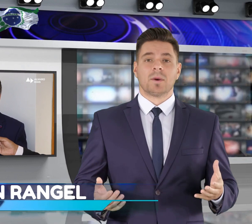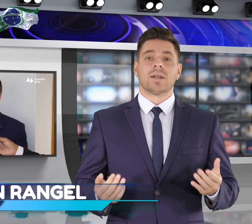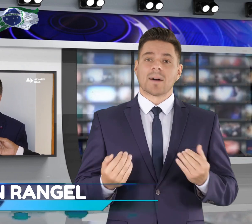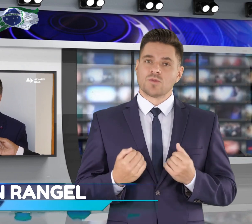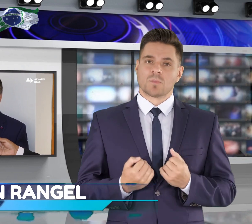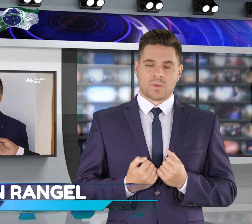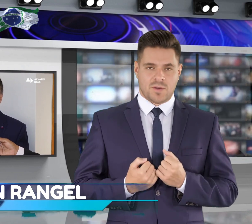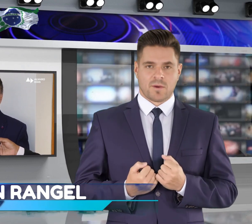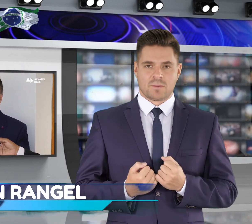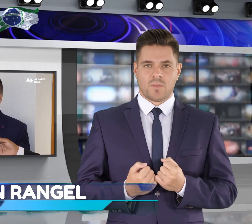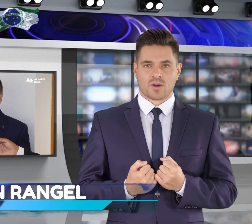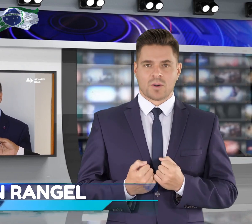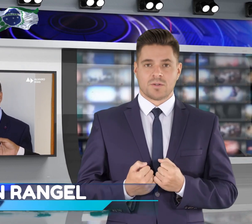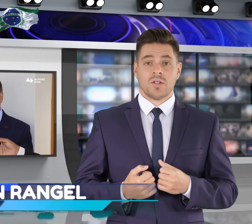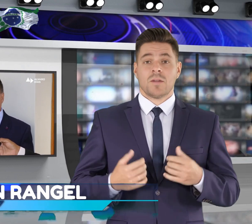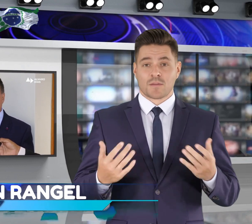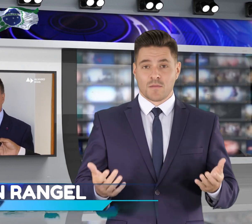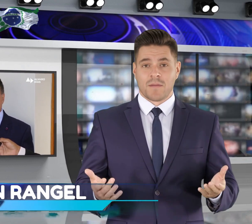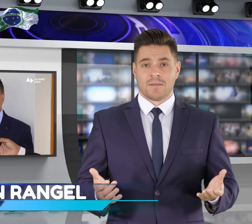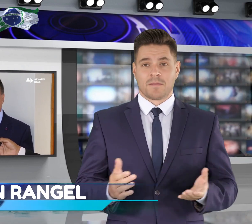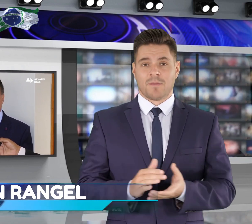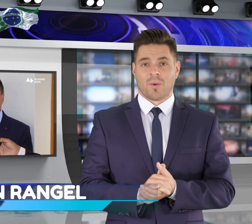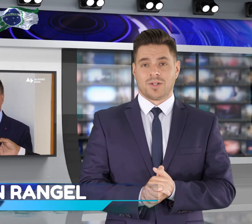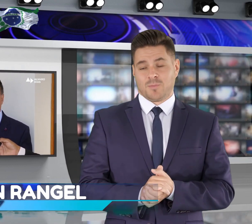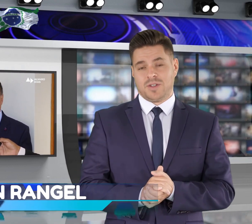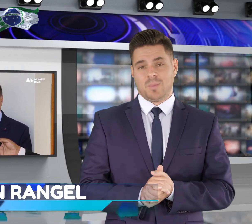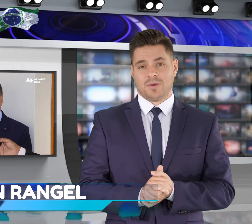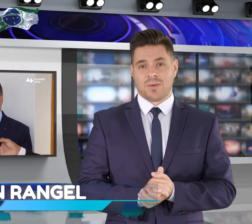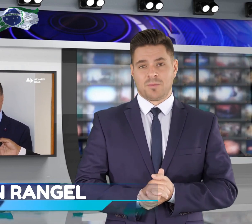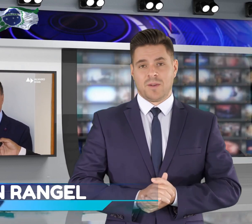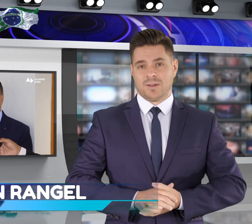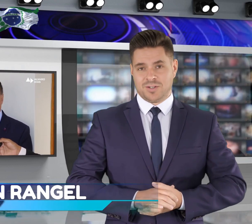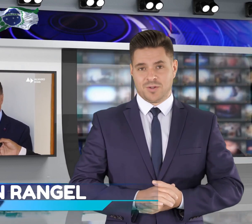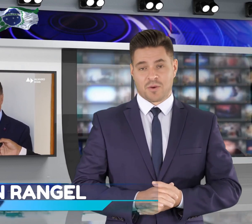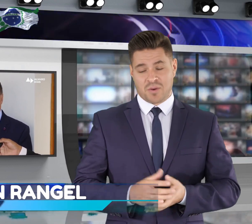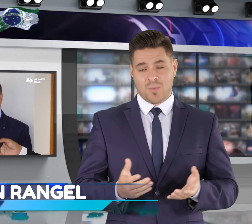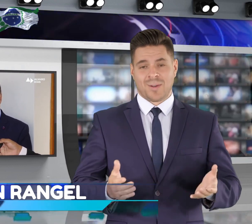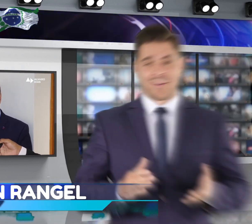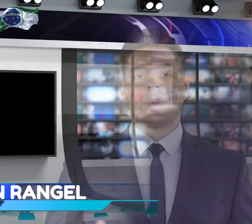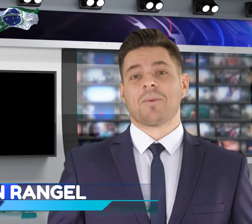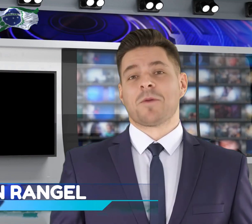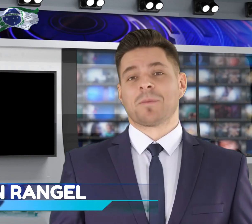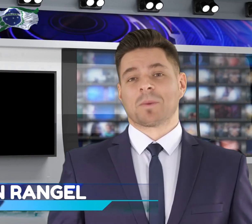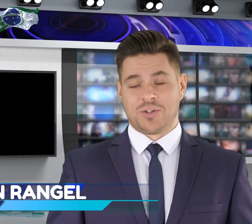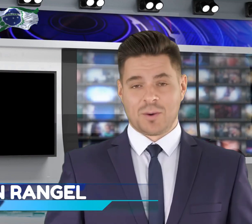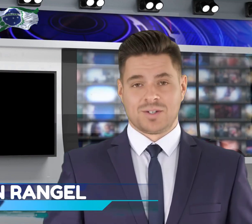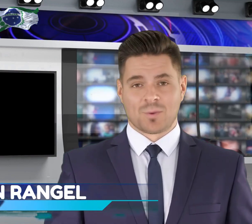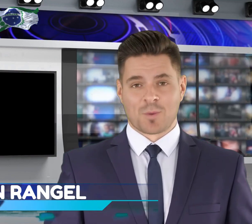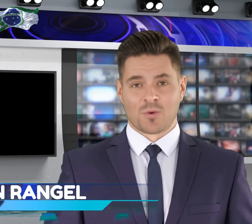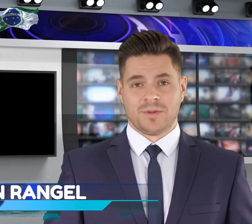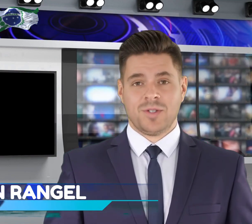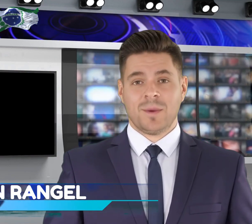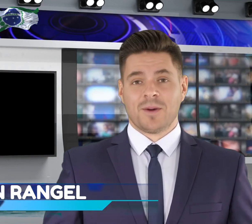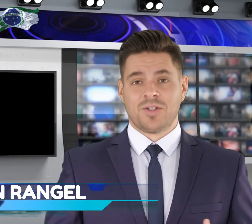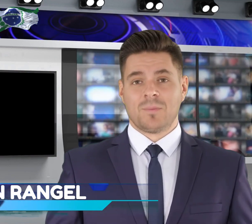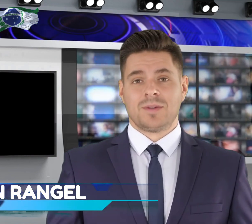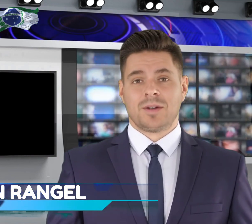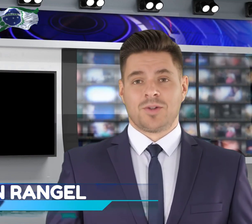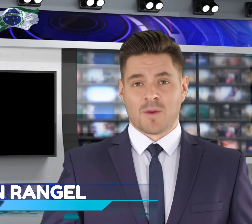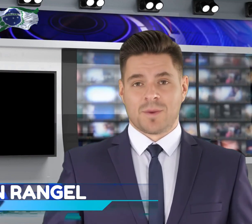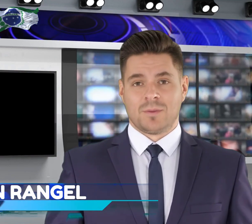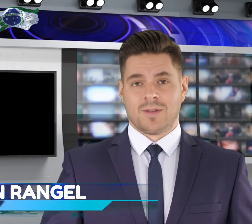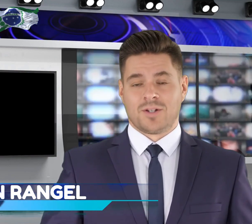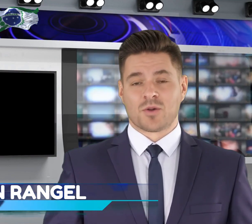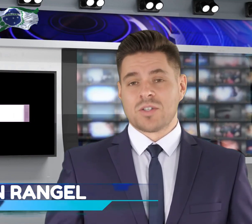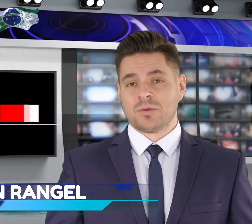Paralelo a isto o livro A Travessia de Álvaro Dias tem previsão de lançamento para este mês de agosto. O plantão do Olhar Democrático Paraná